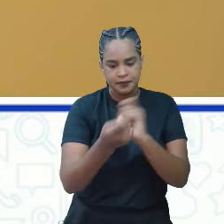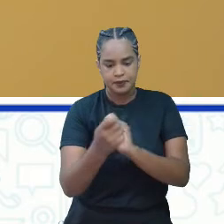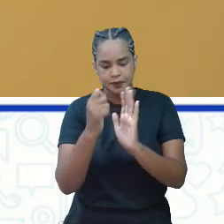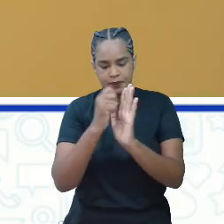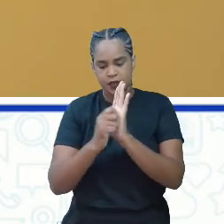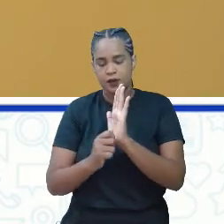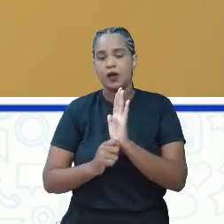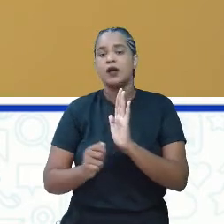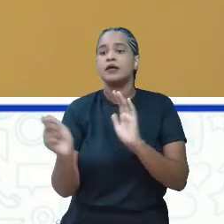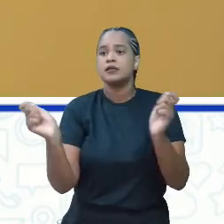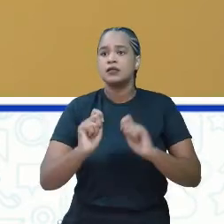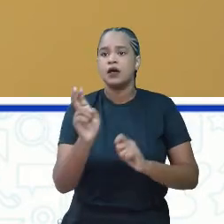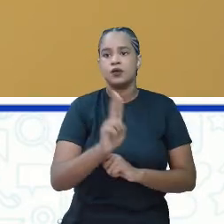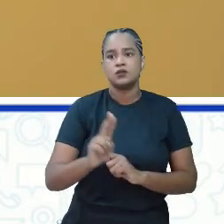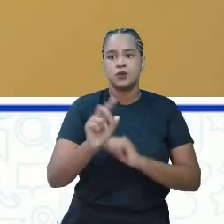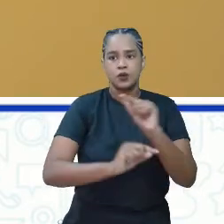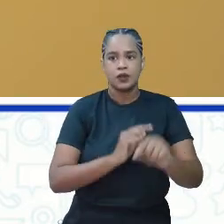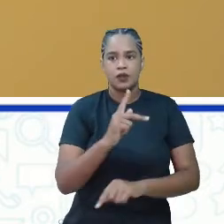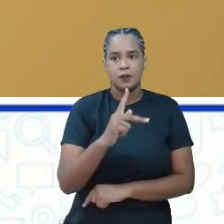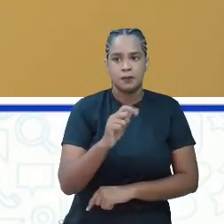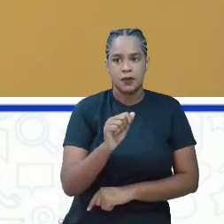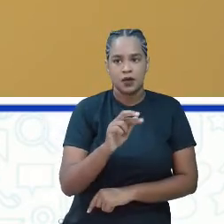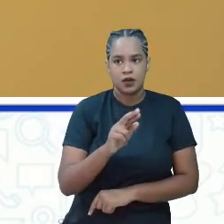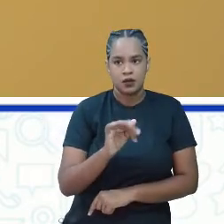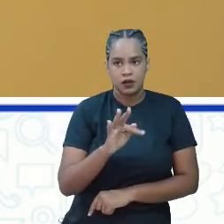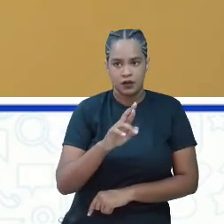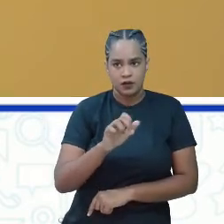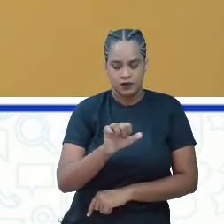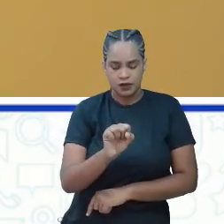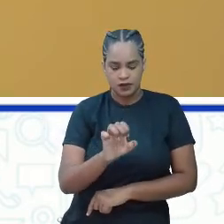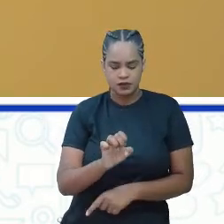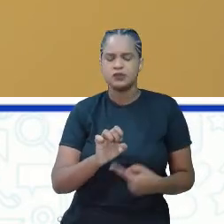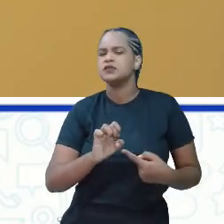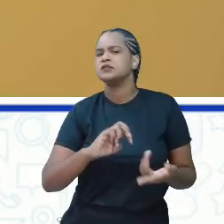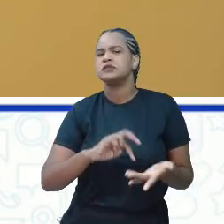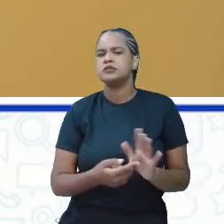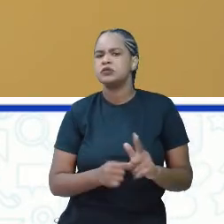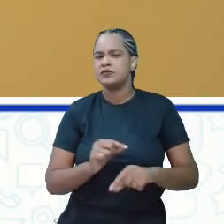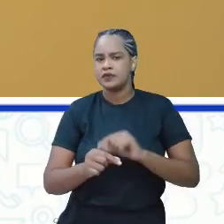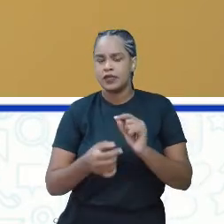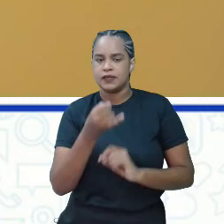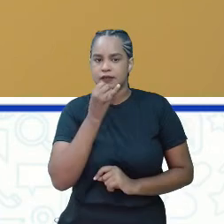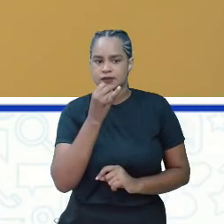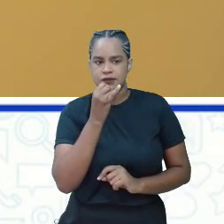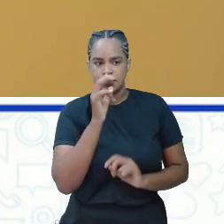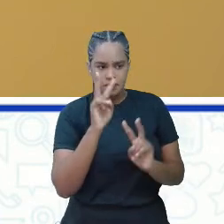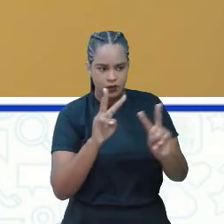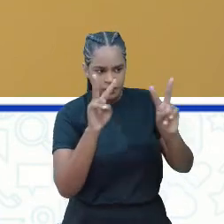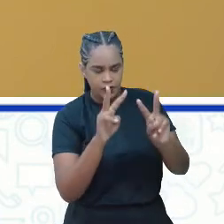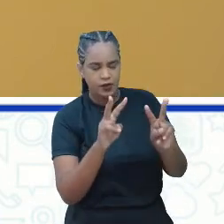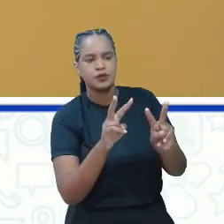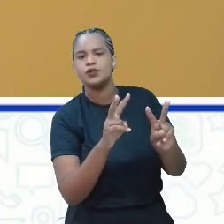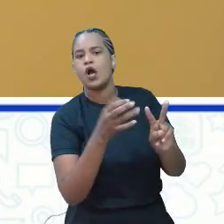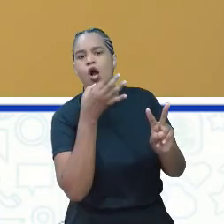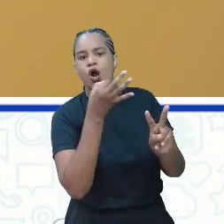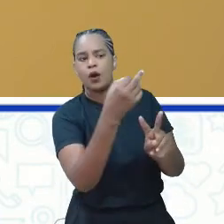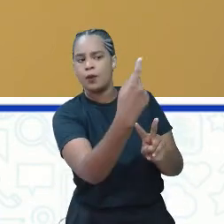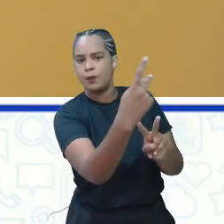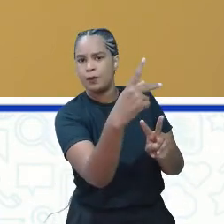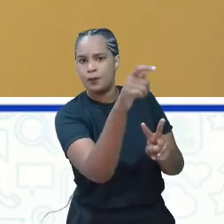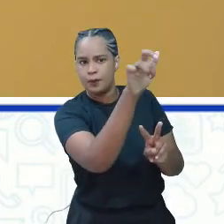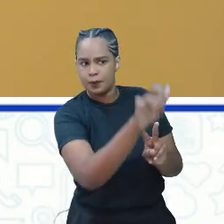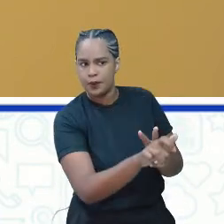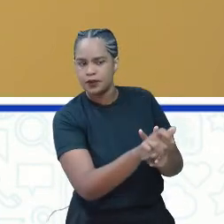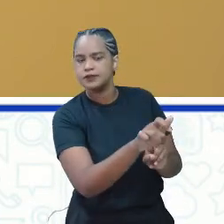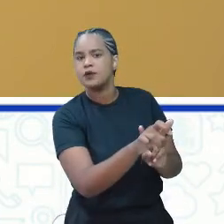A paráfrase acontece quando eu tento reproduzir uma ideia ou pensamento de um